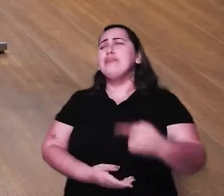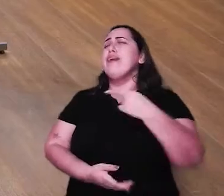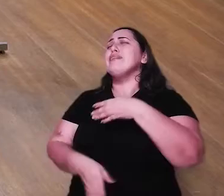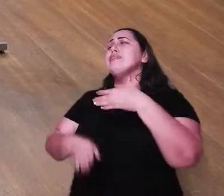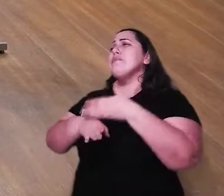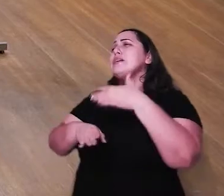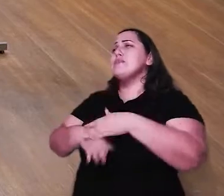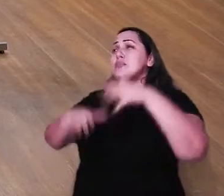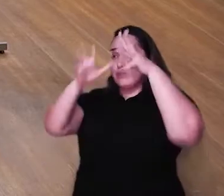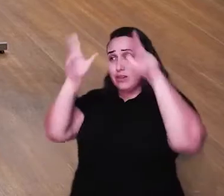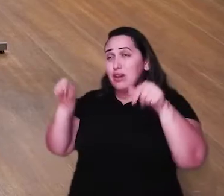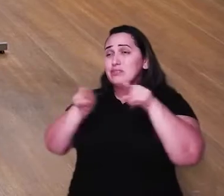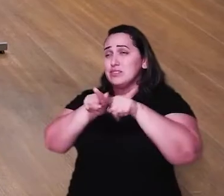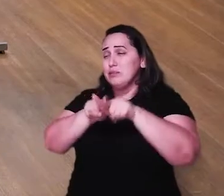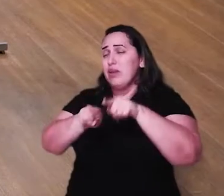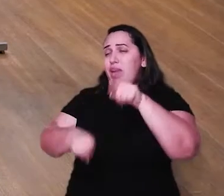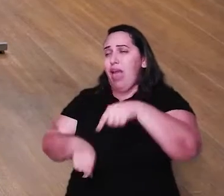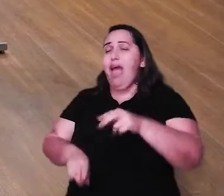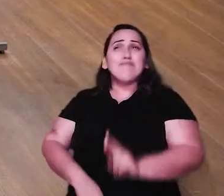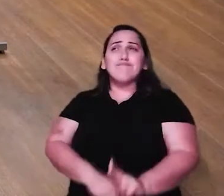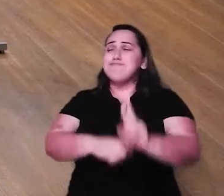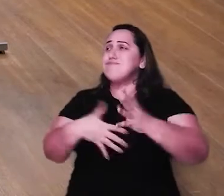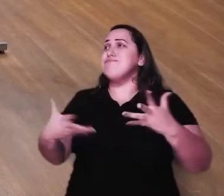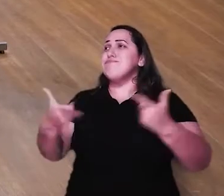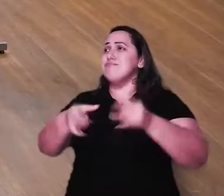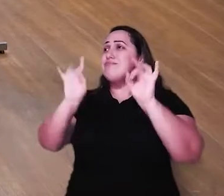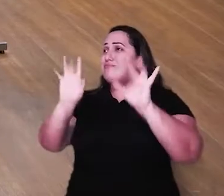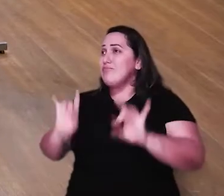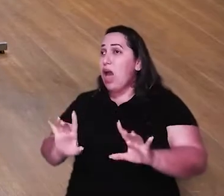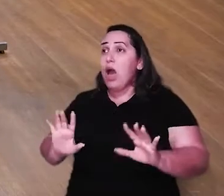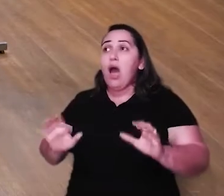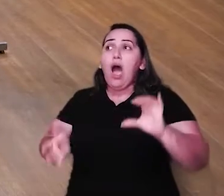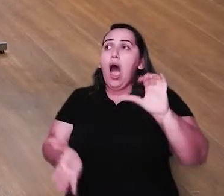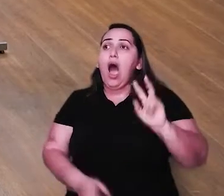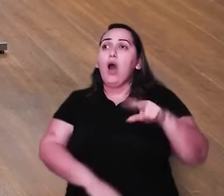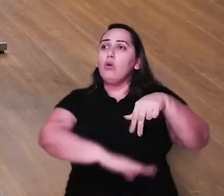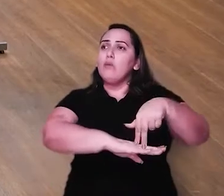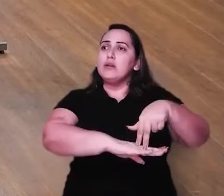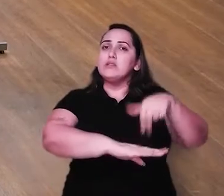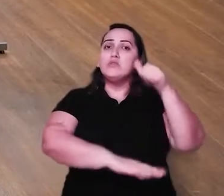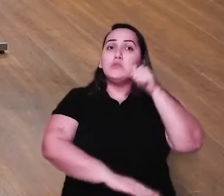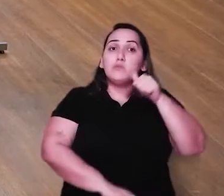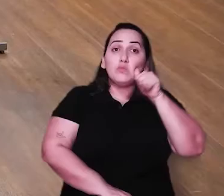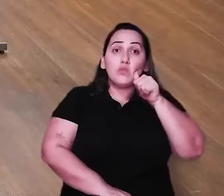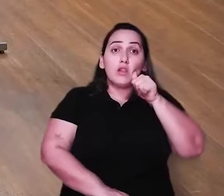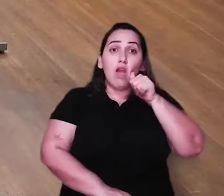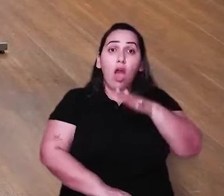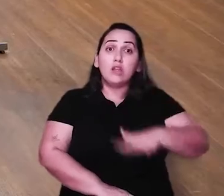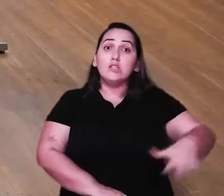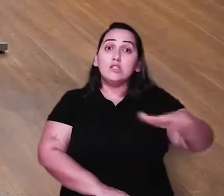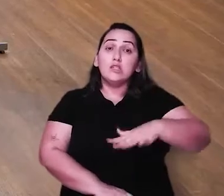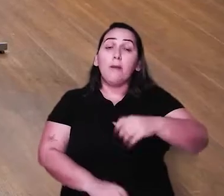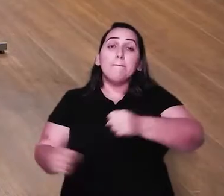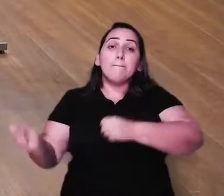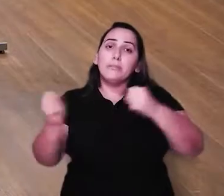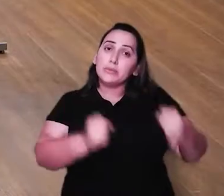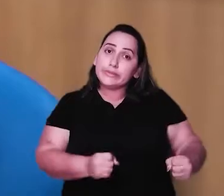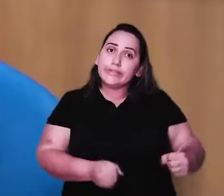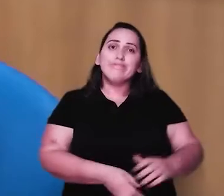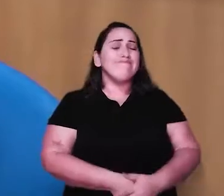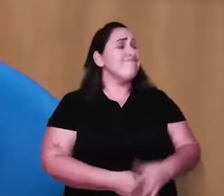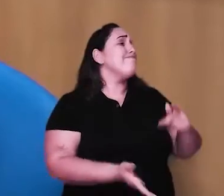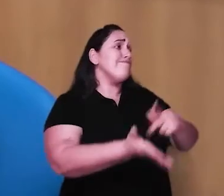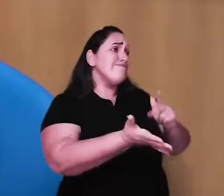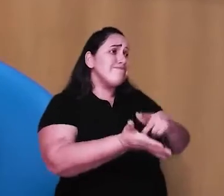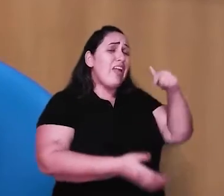Essa participação da senhora na corte também por tantos anos também é muito representativa, né, para a ocupação de espaços de poder para as mulheres.